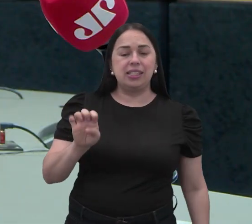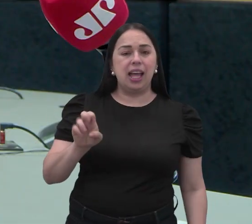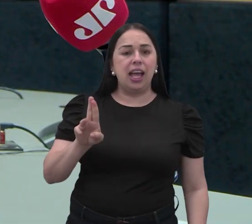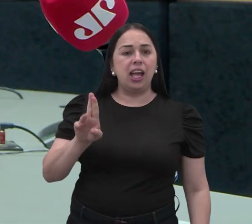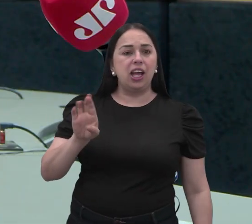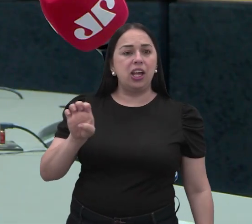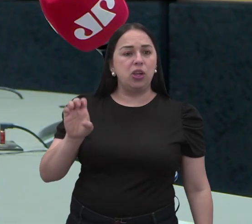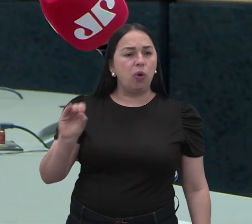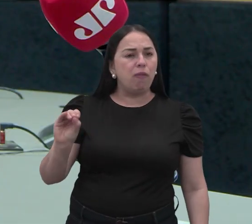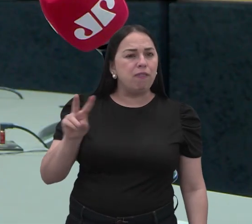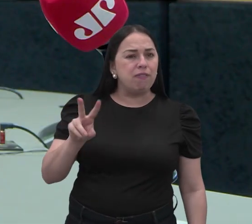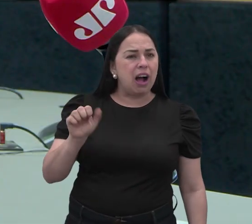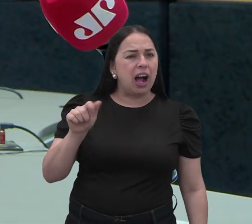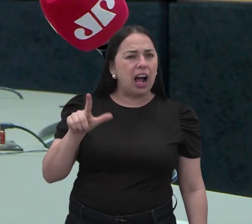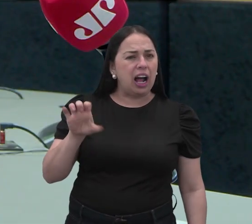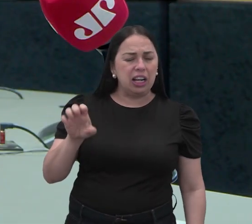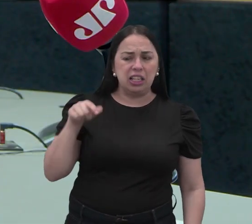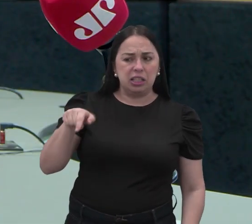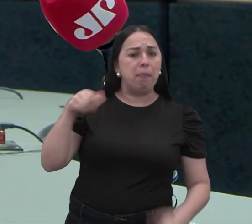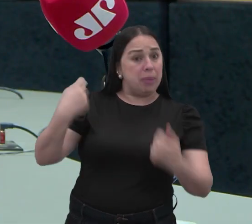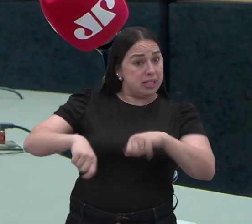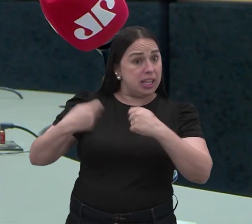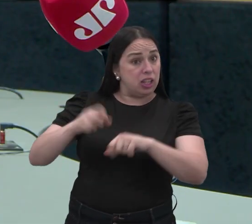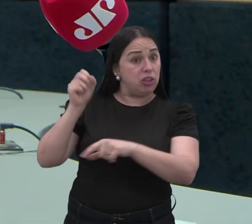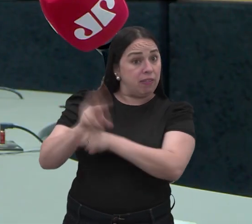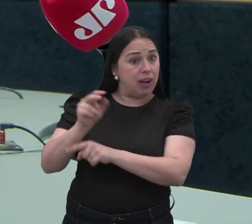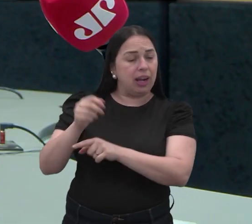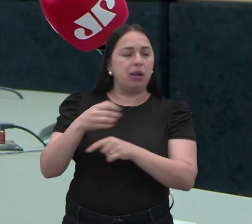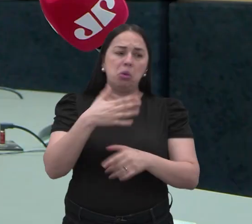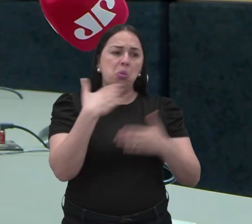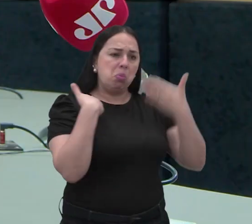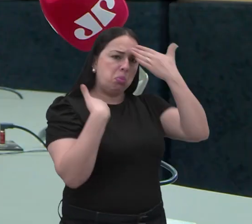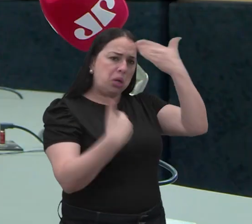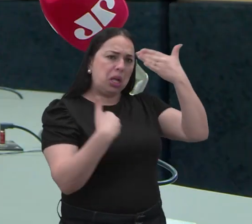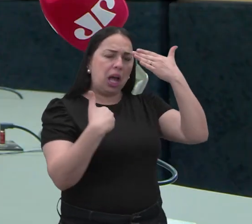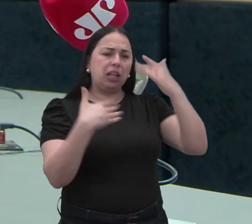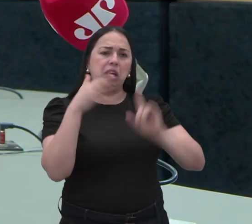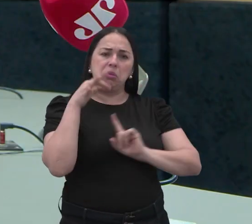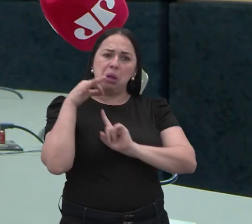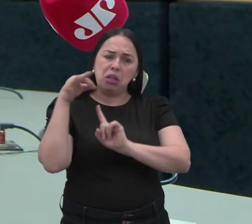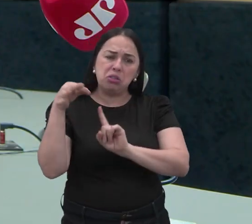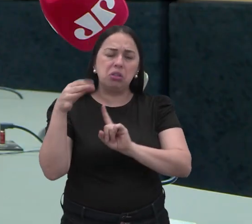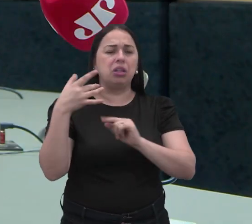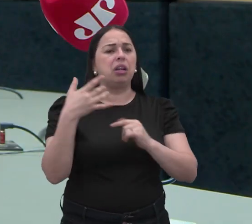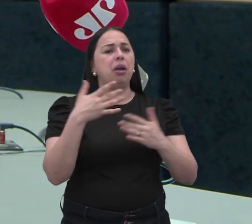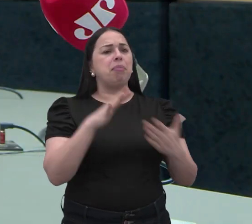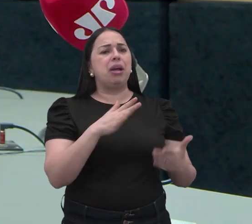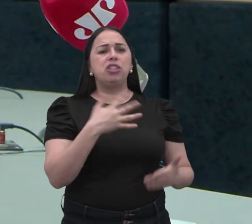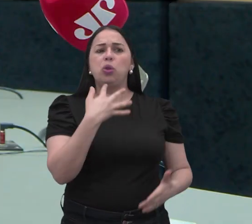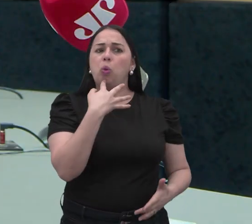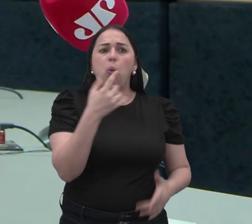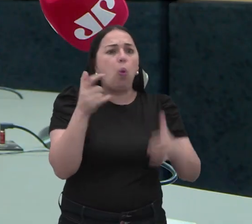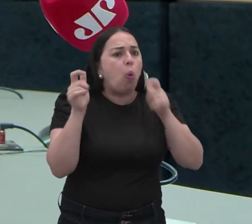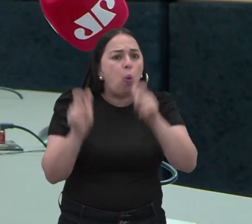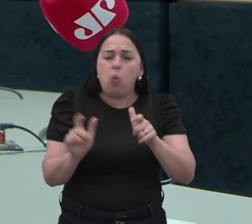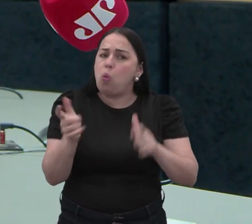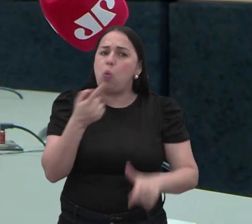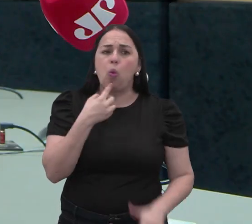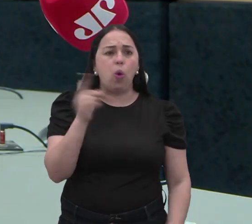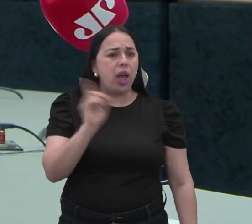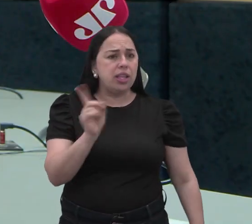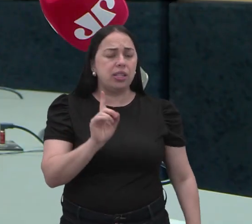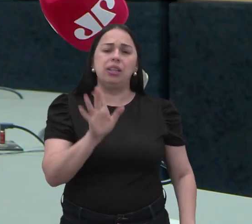de rádio. Eu falei: poxa, que legal, né? Obrigado pela dica, mas é que eu sou novo na cidade, eu não conheço, não sei aonde